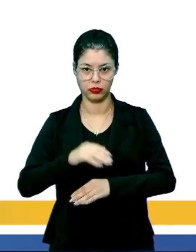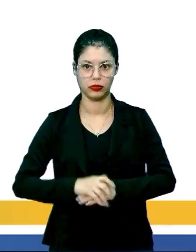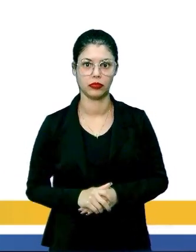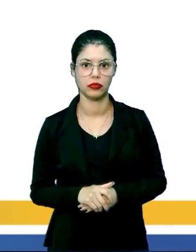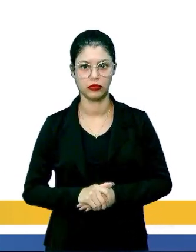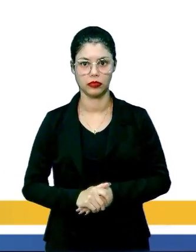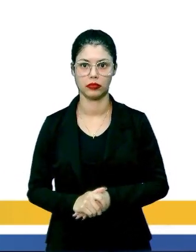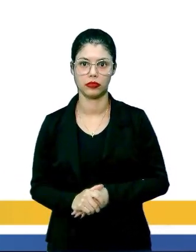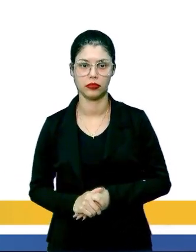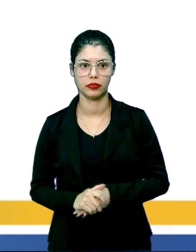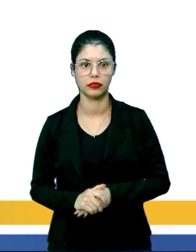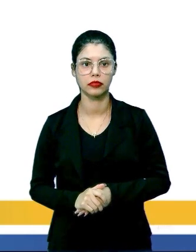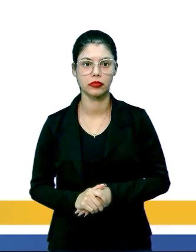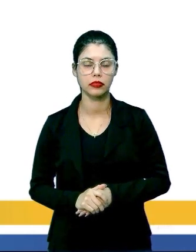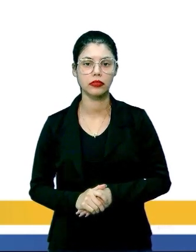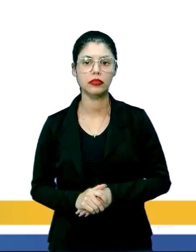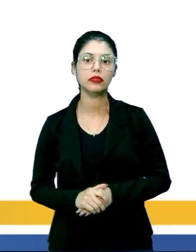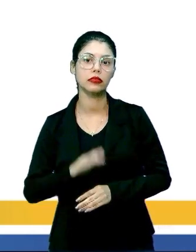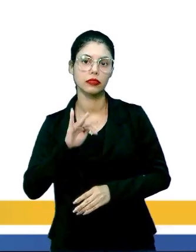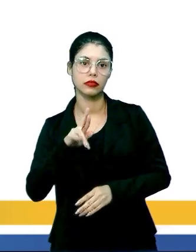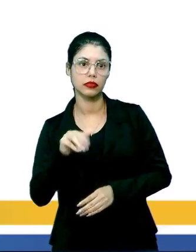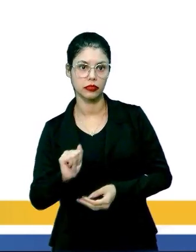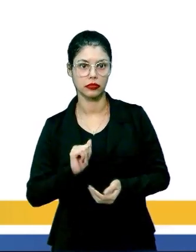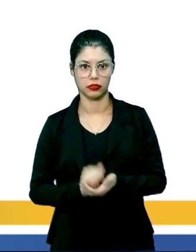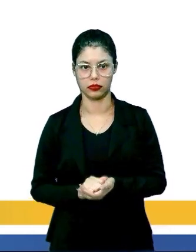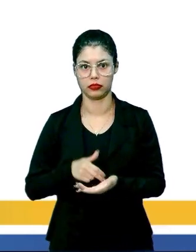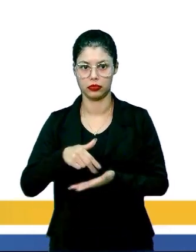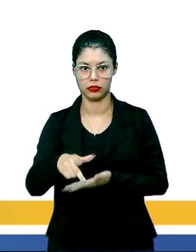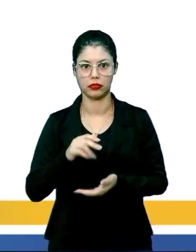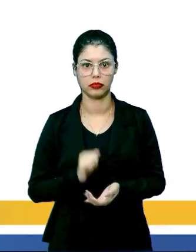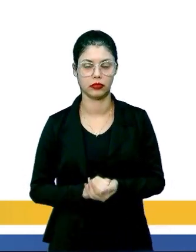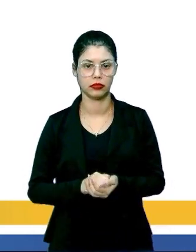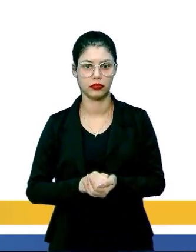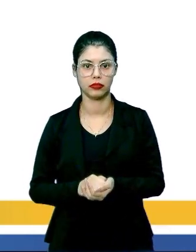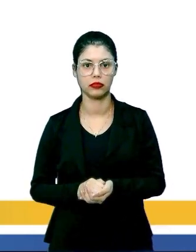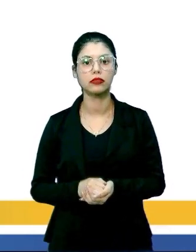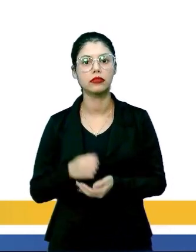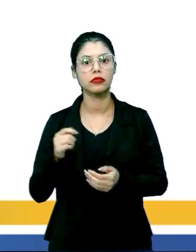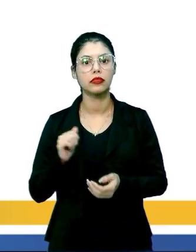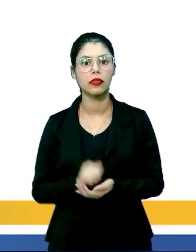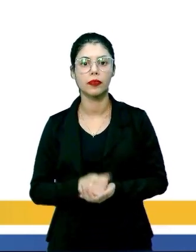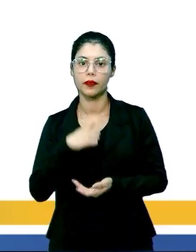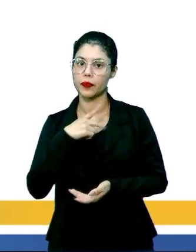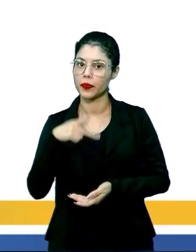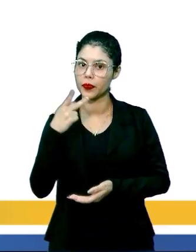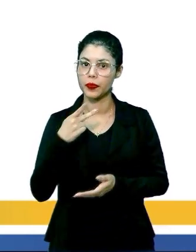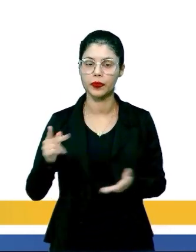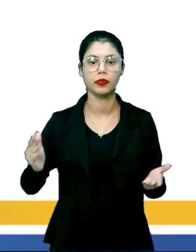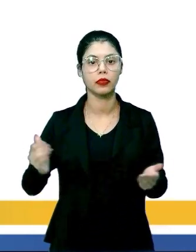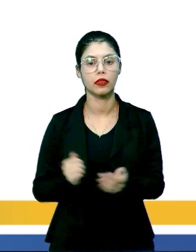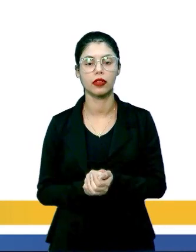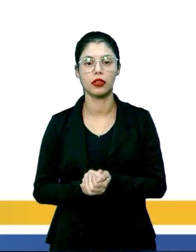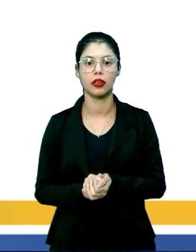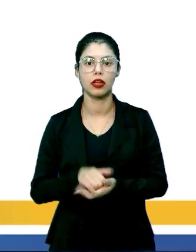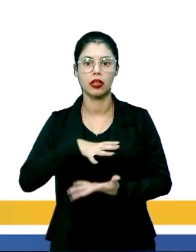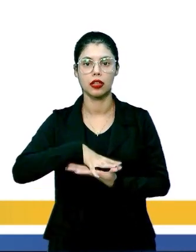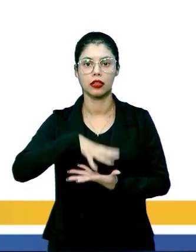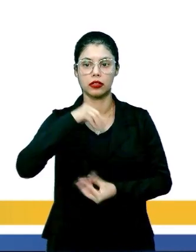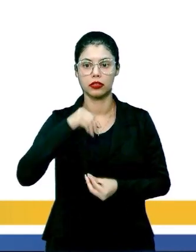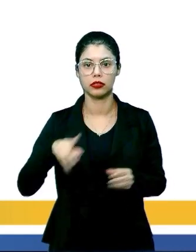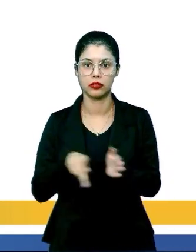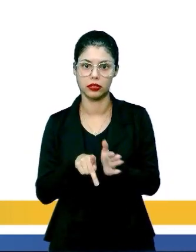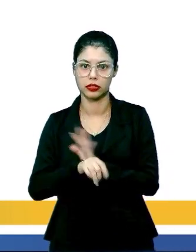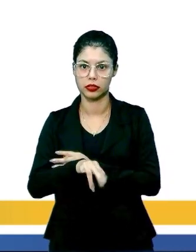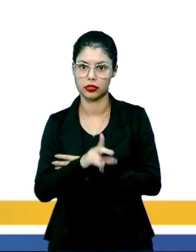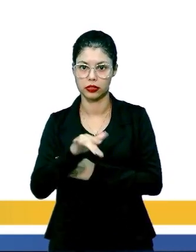chamado Antônio Conselheiro, um beato, né, que andava pelo sertão e pregava salvação por meio